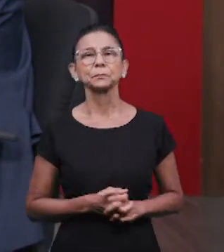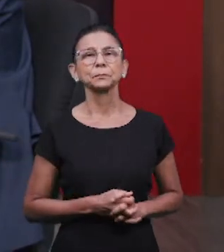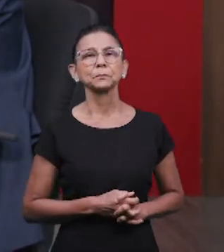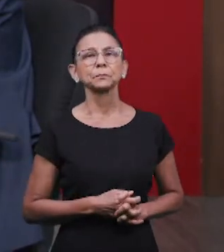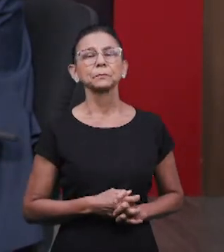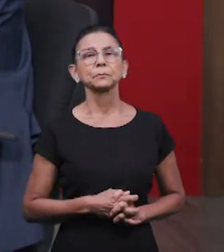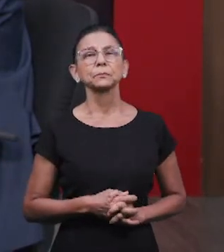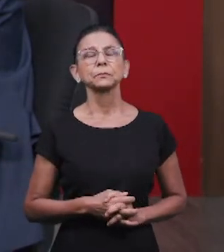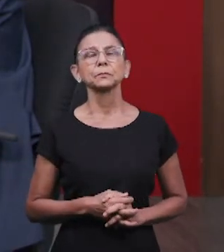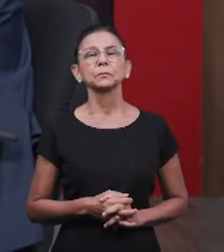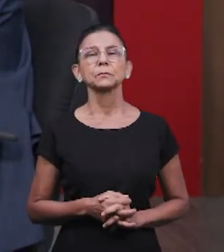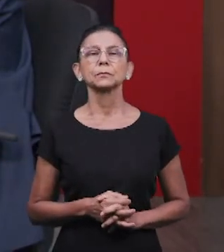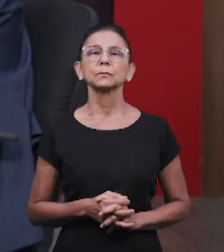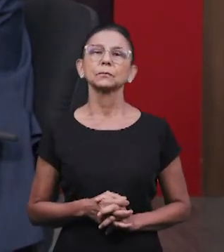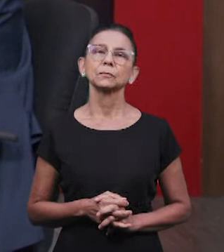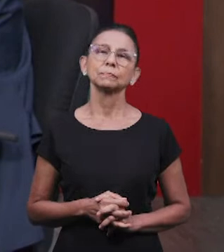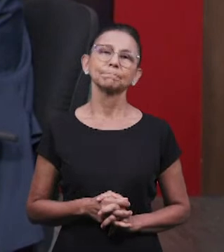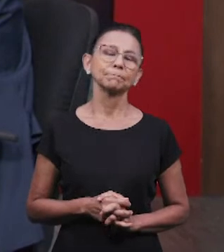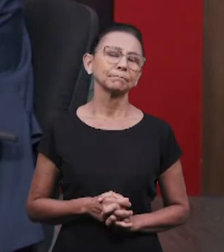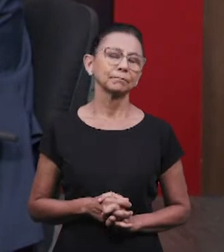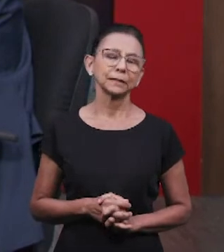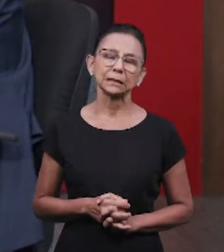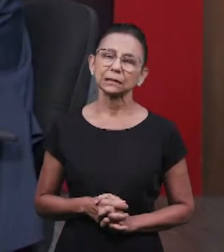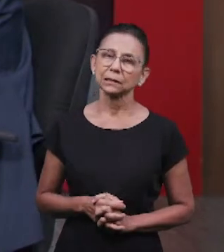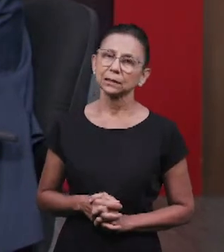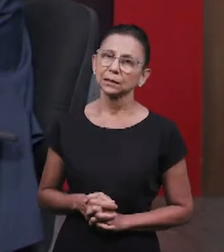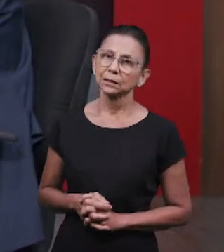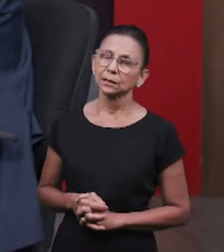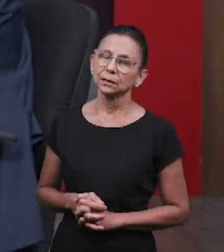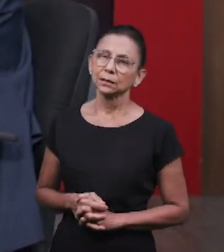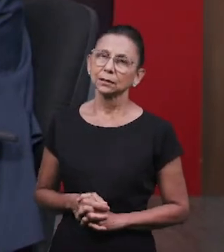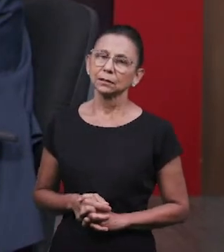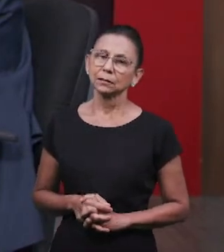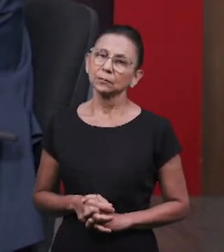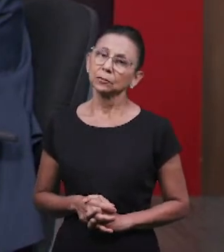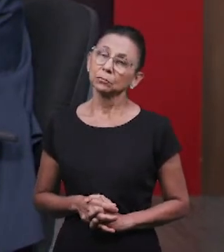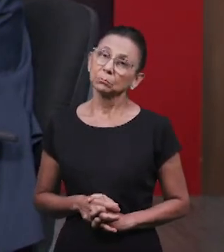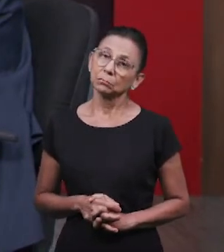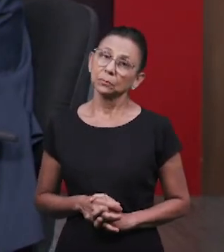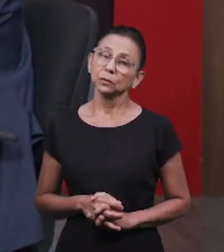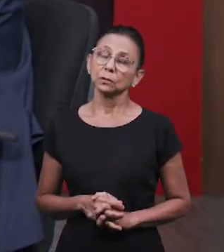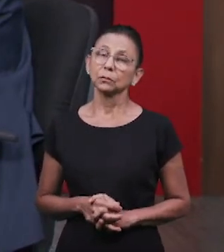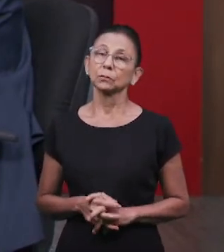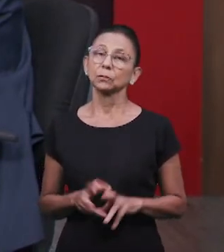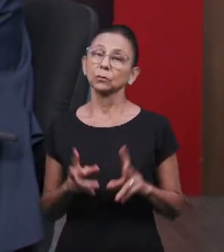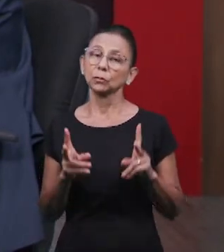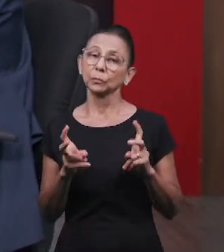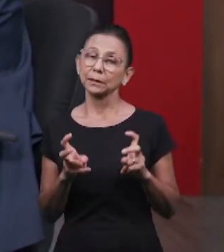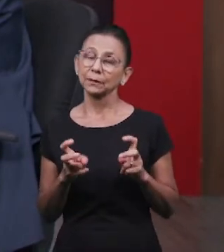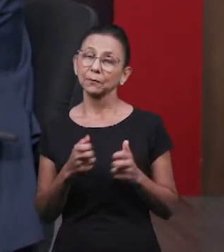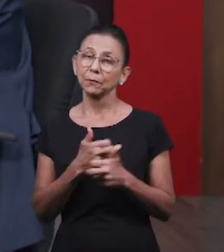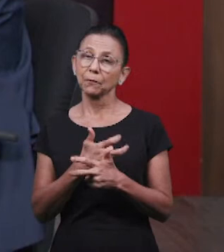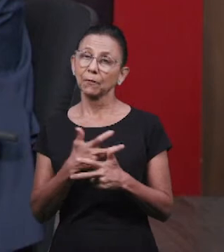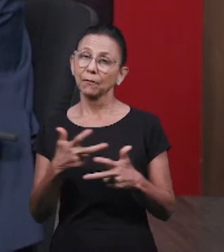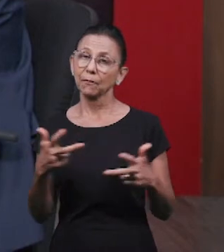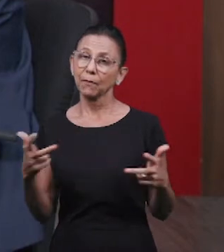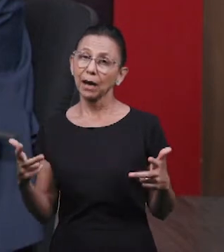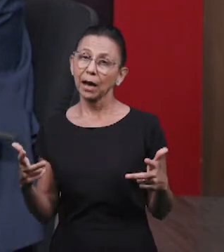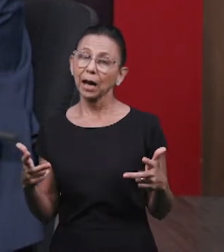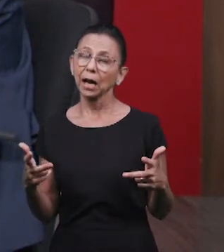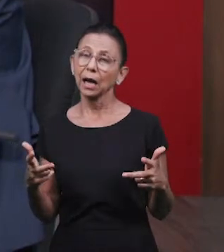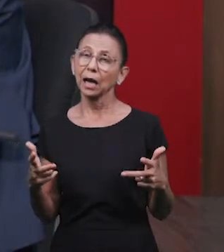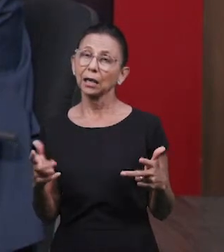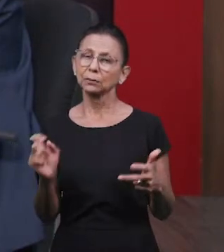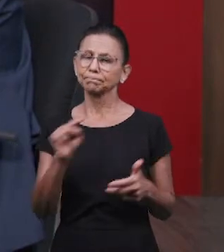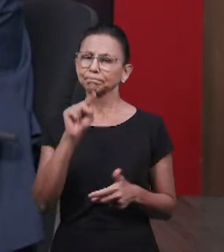de mostrar um sinal e outro, não é significativo de ser autismo ou não. Nós temos vários